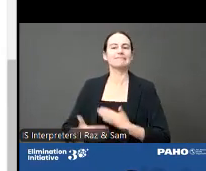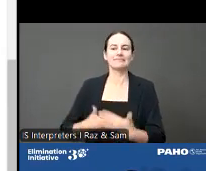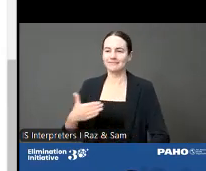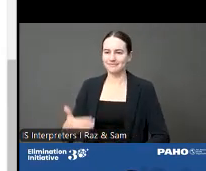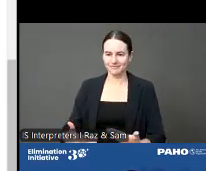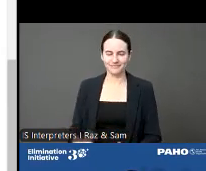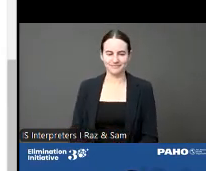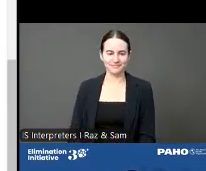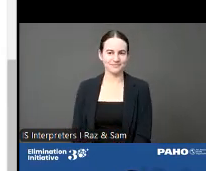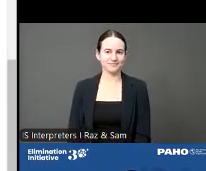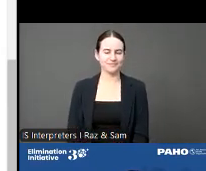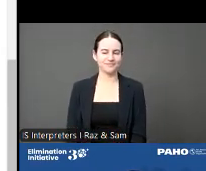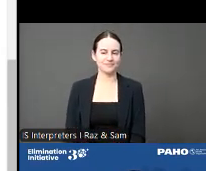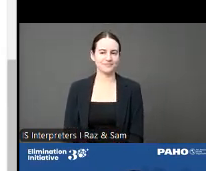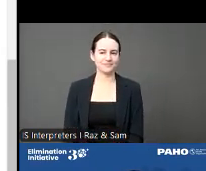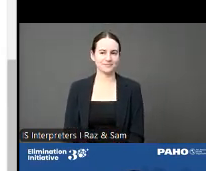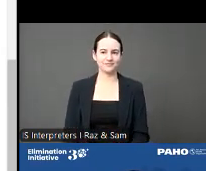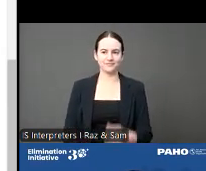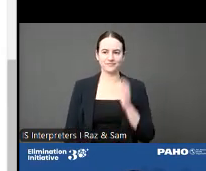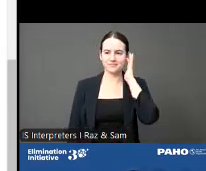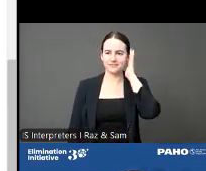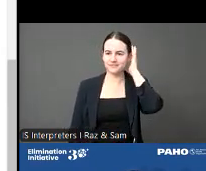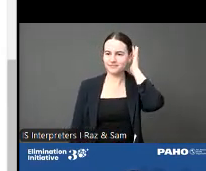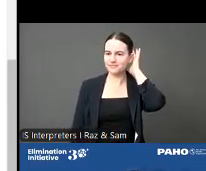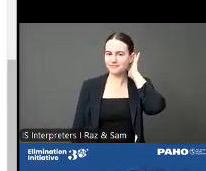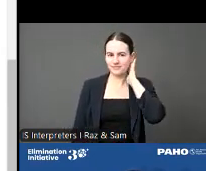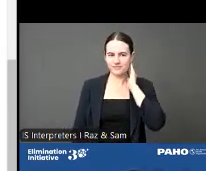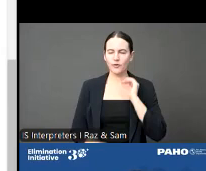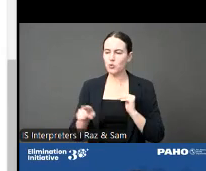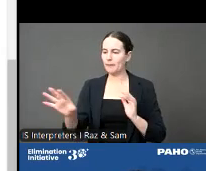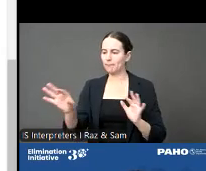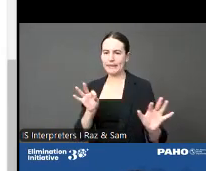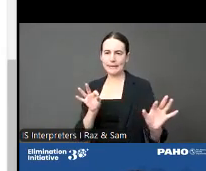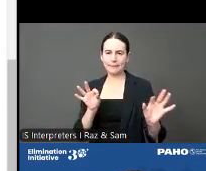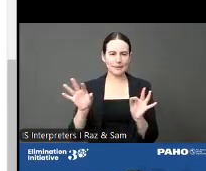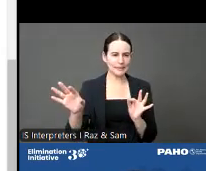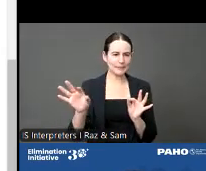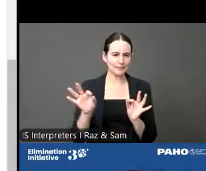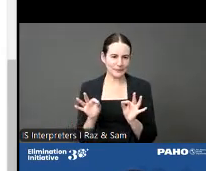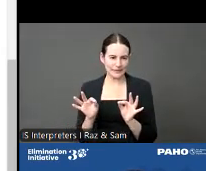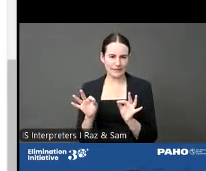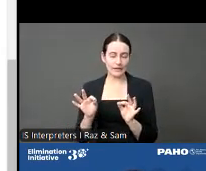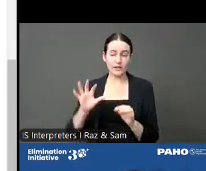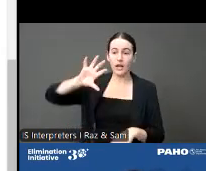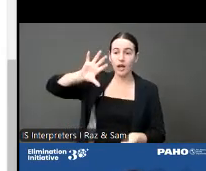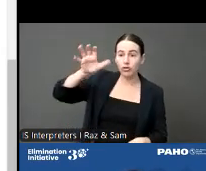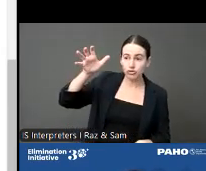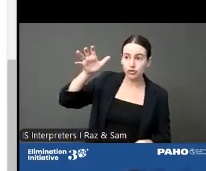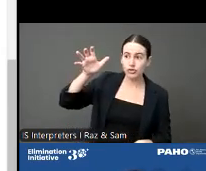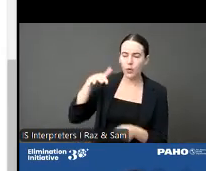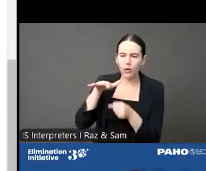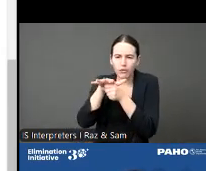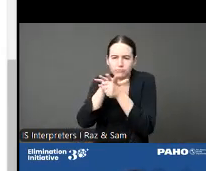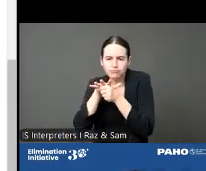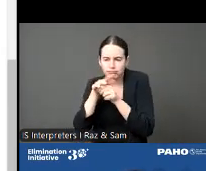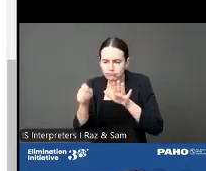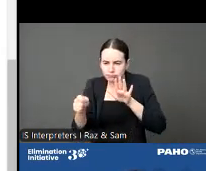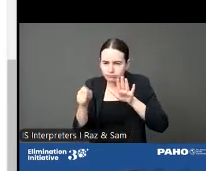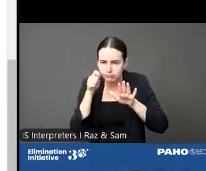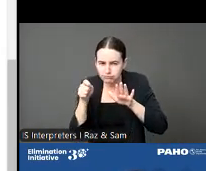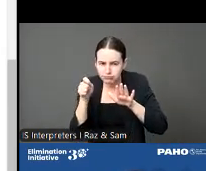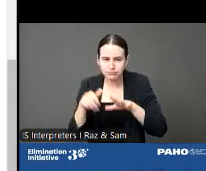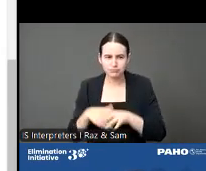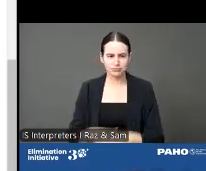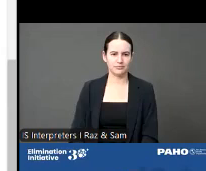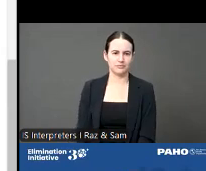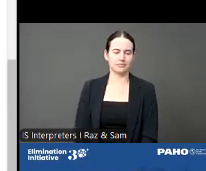progressão. Podemos fazer trabalho sobre isso, vocês podem ver. Podemos ver, por exemplo, o que está acontecendo nos países na